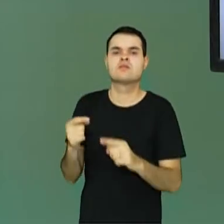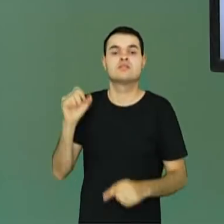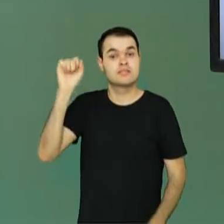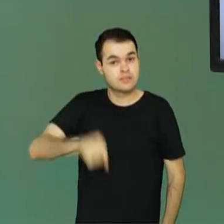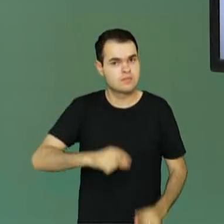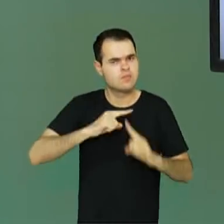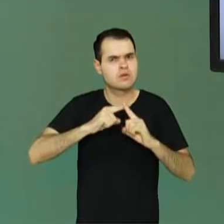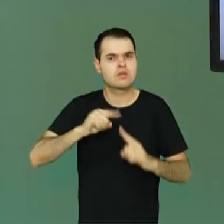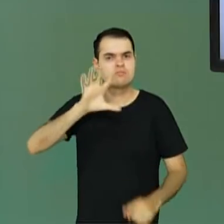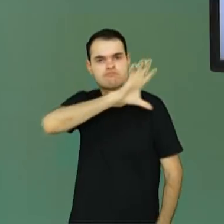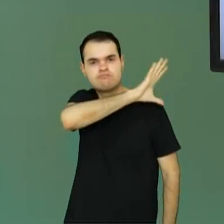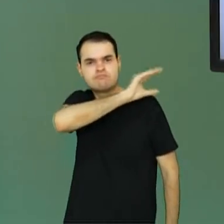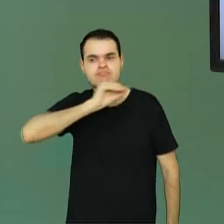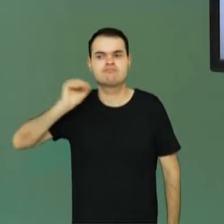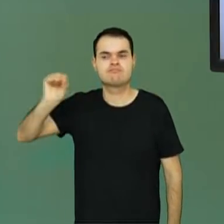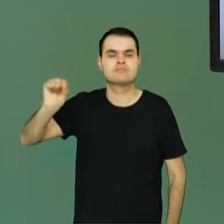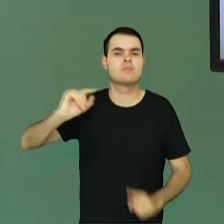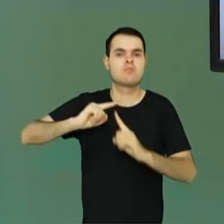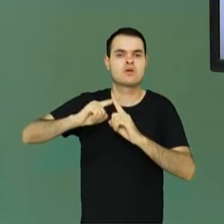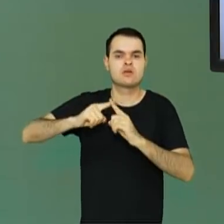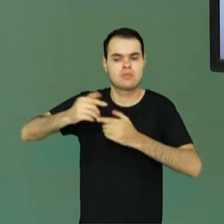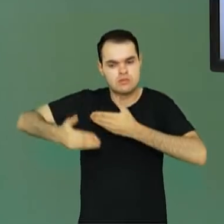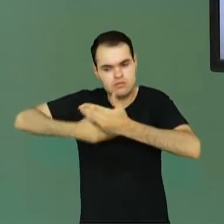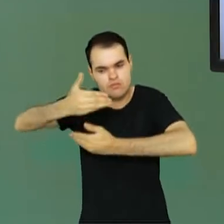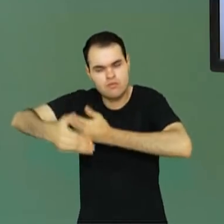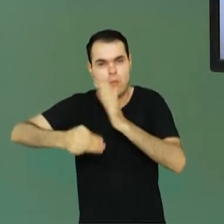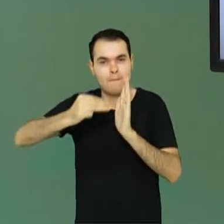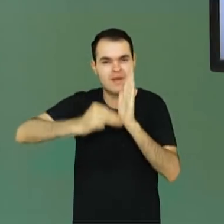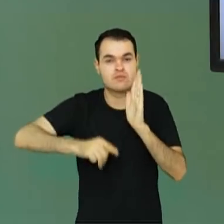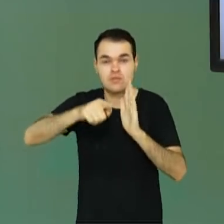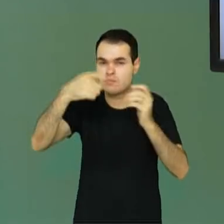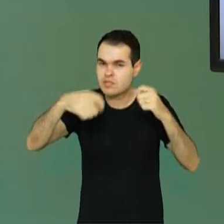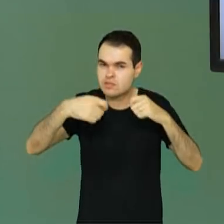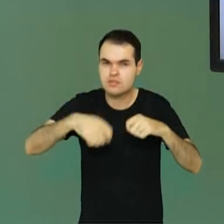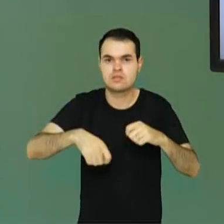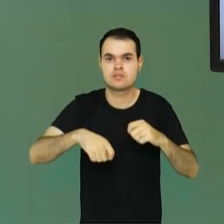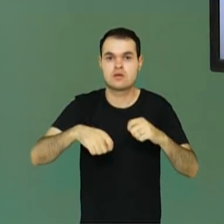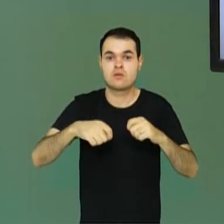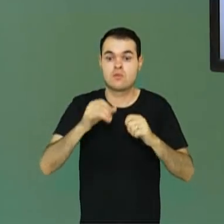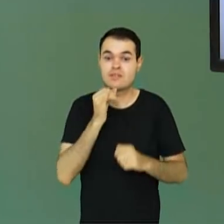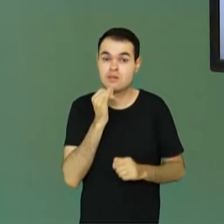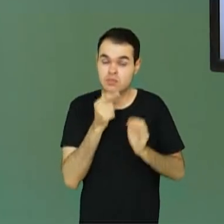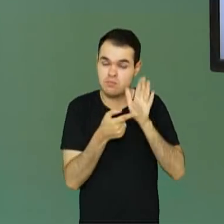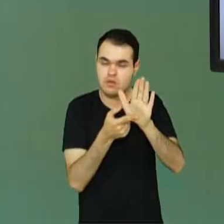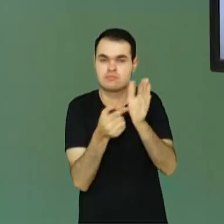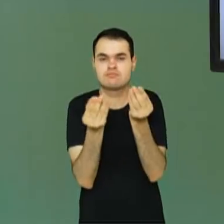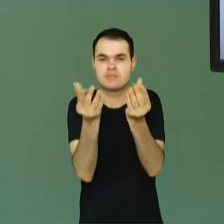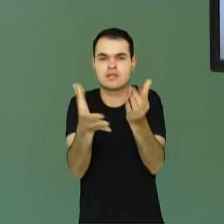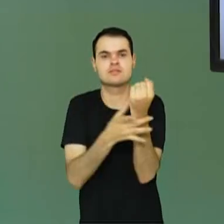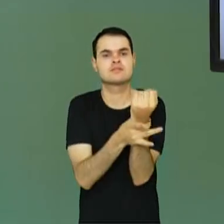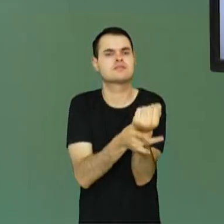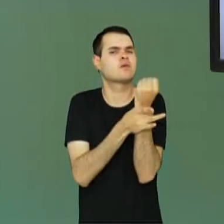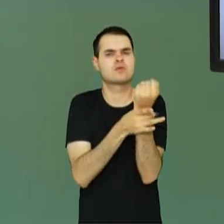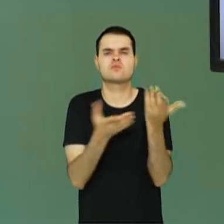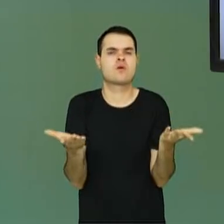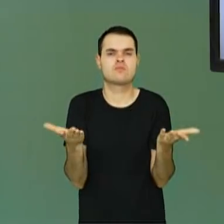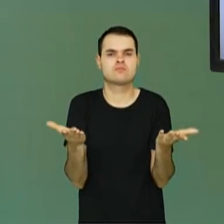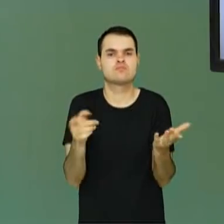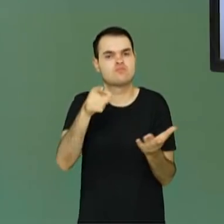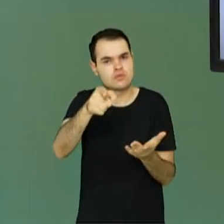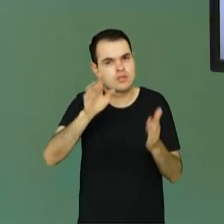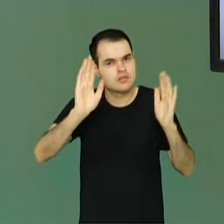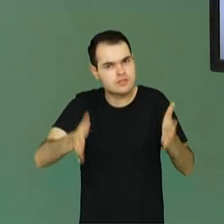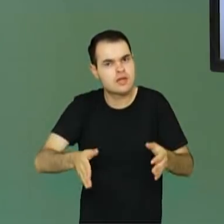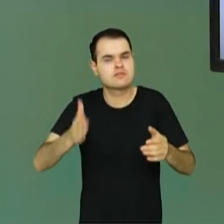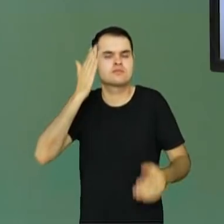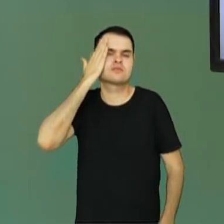exemplo? Porque para a gente desenvolver o método, você precisava de um exemplo que te trouxesse segurança. Qual é o exemplo que te traz segurança? Um exemplo